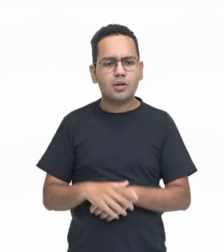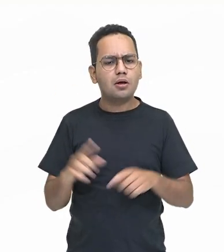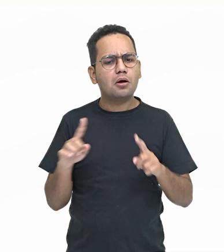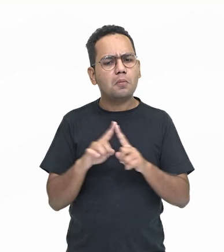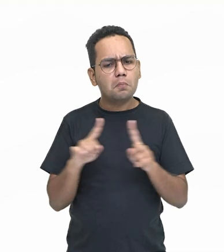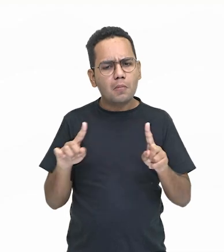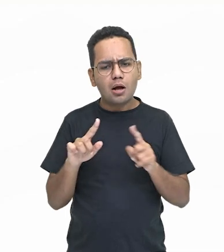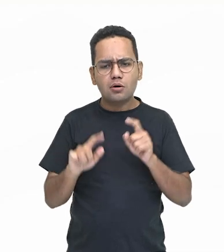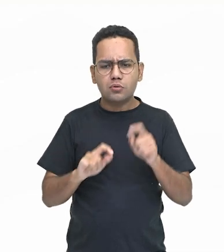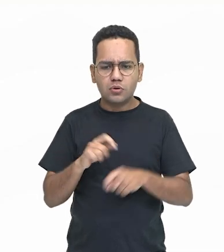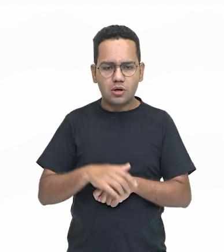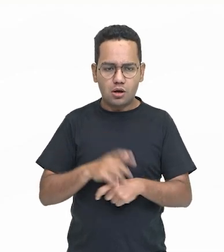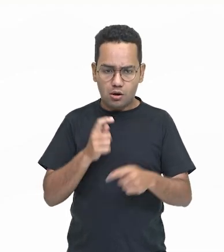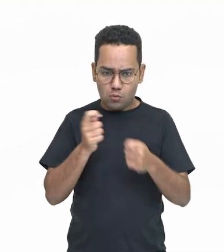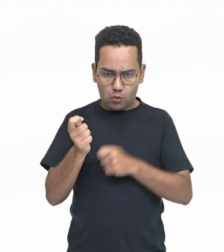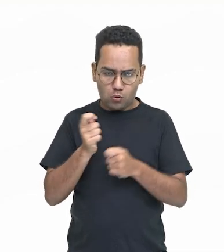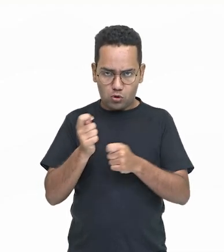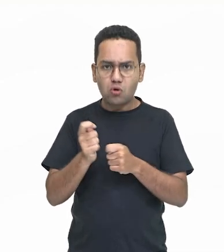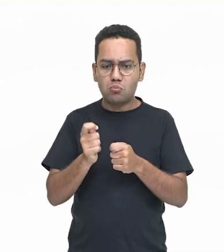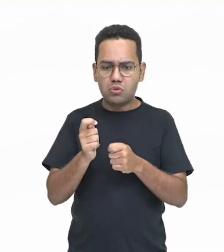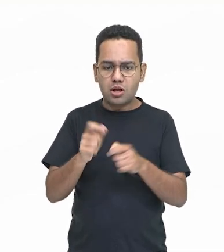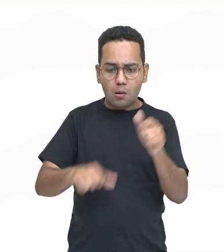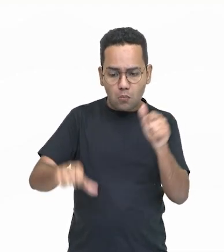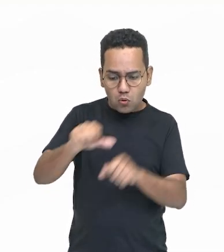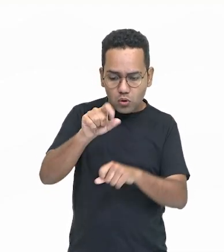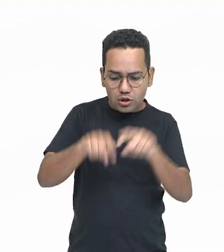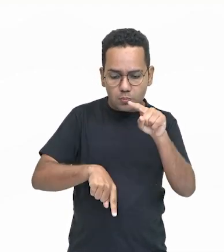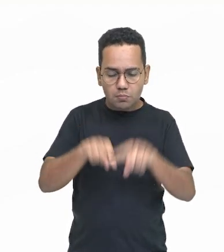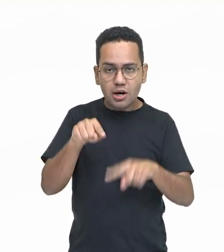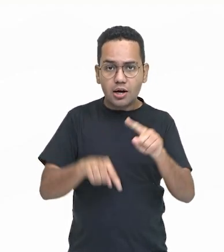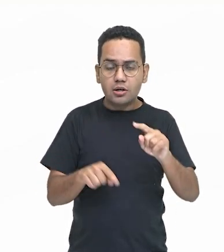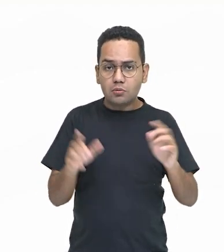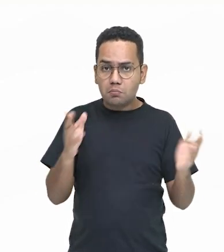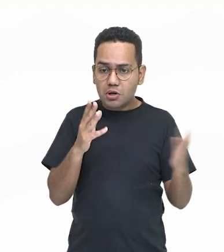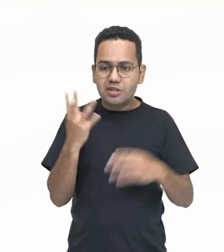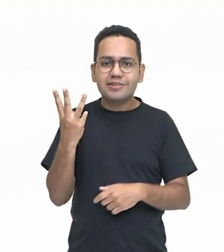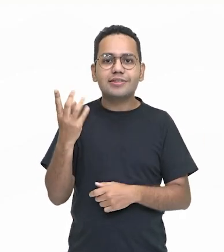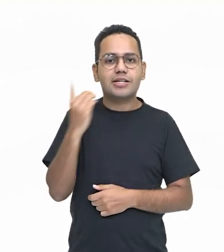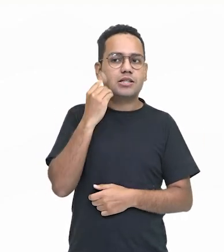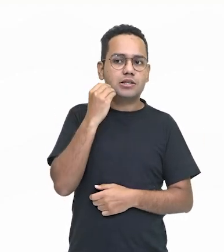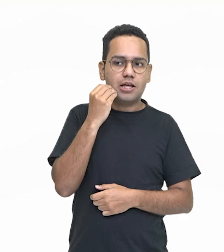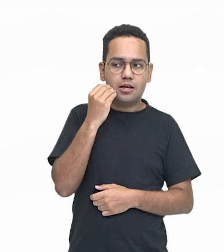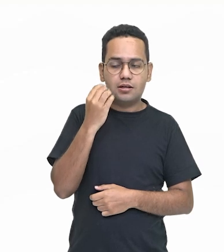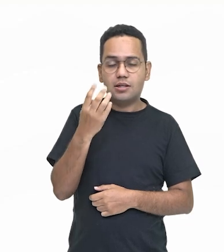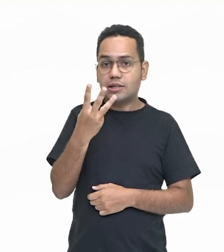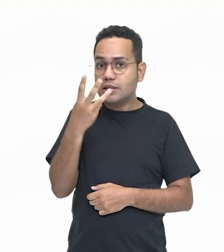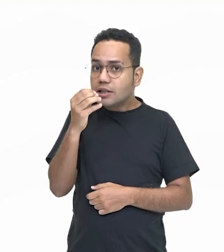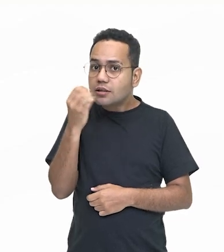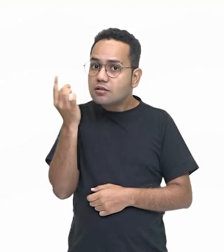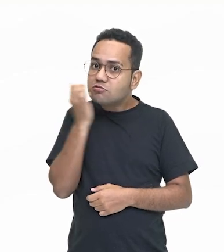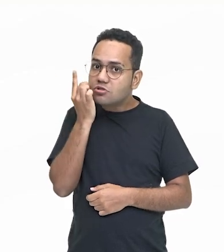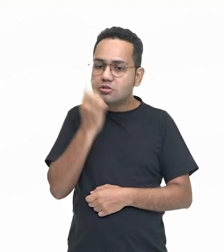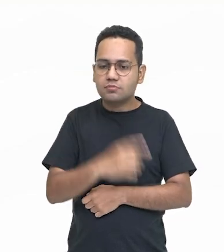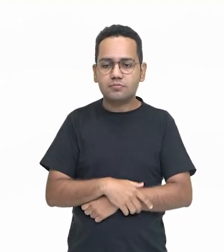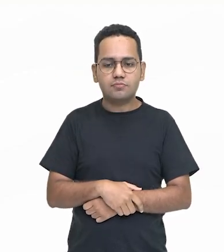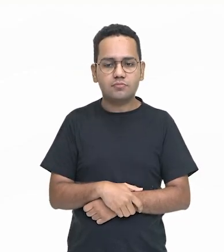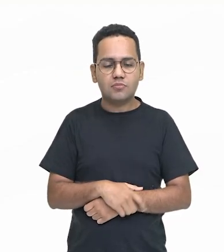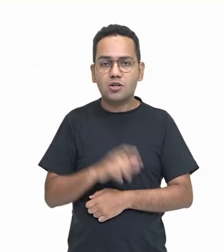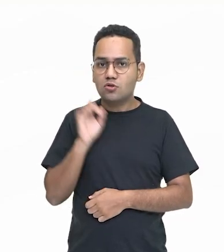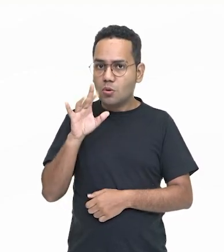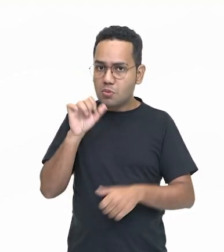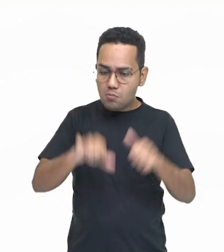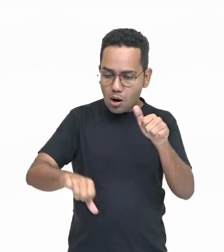30 dias é de... Então, olha só, pessoal, a gente vai calcular quanto vai ser a economia só de trocar